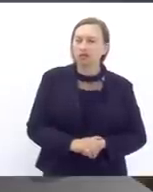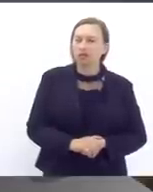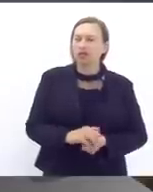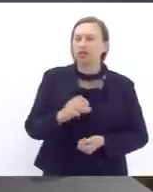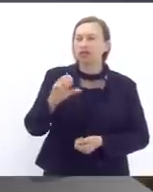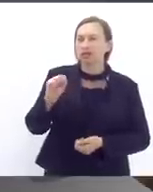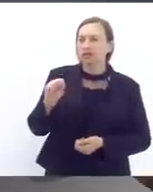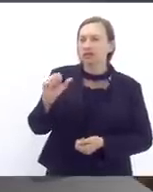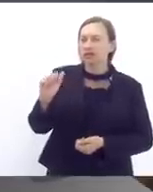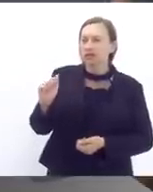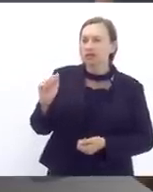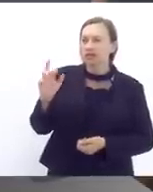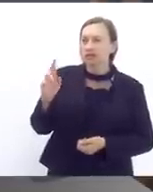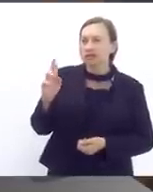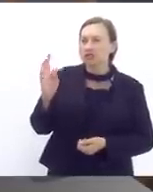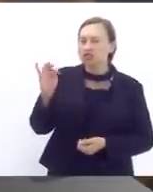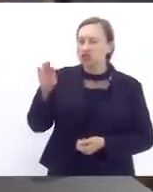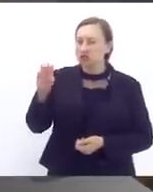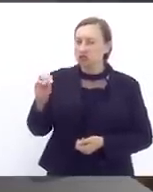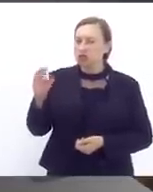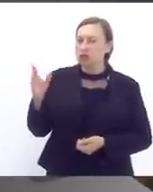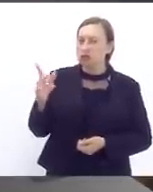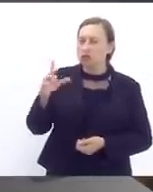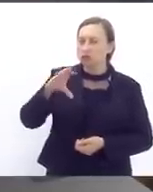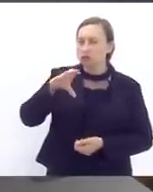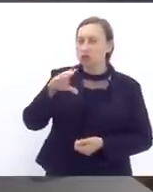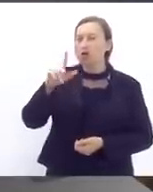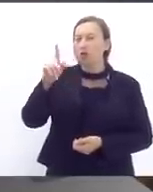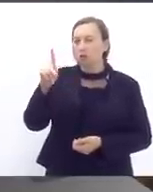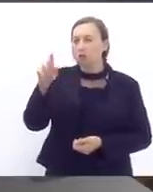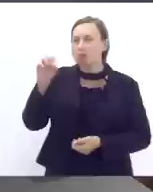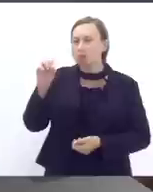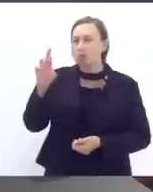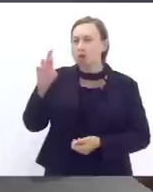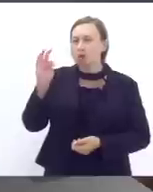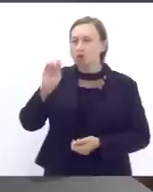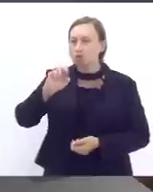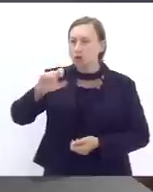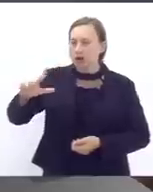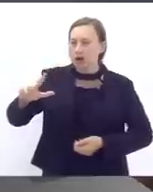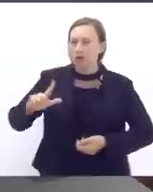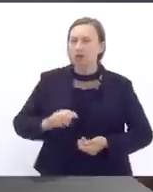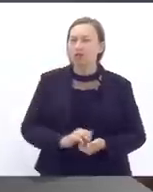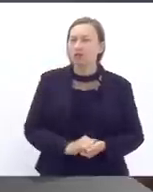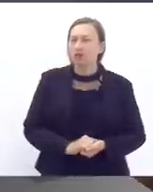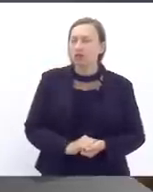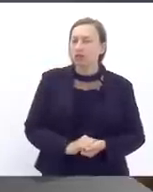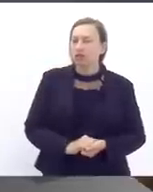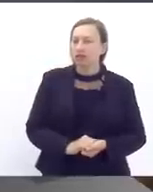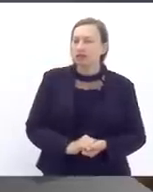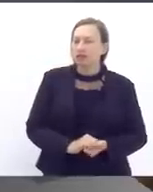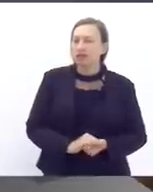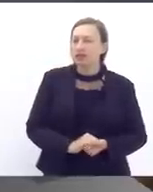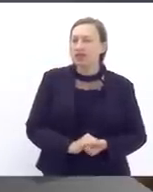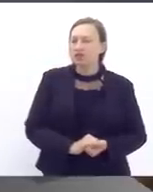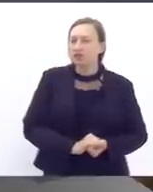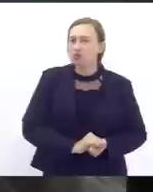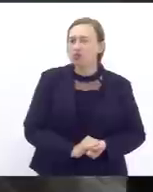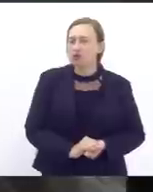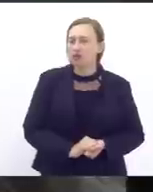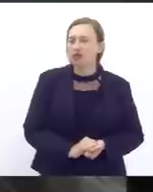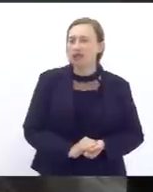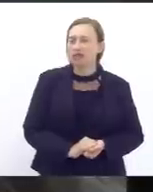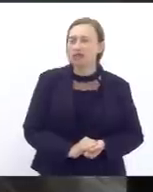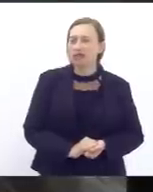né que também é servidor e eu comentei isso na última reunião é uma sugestão de projetos de lei na